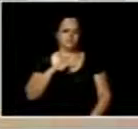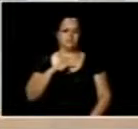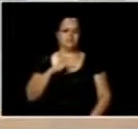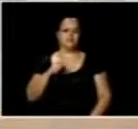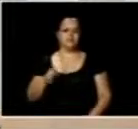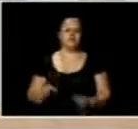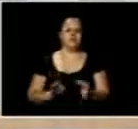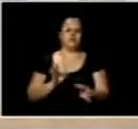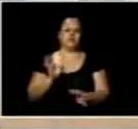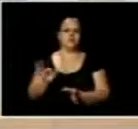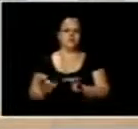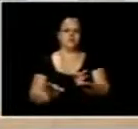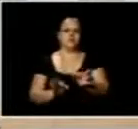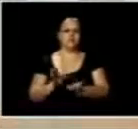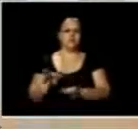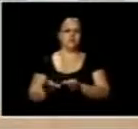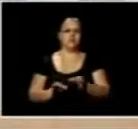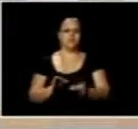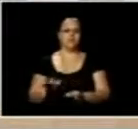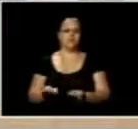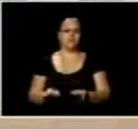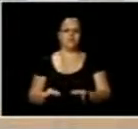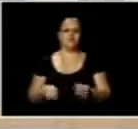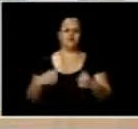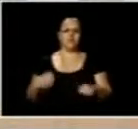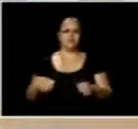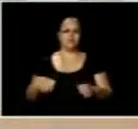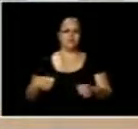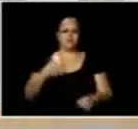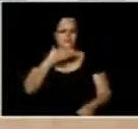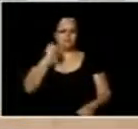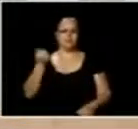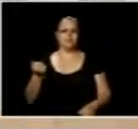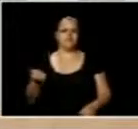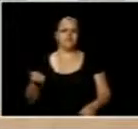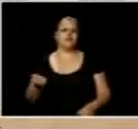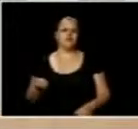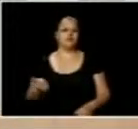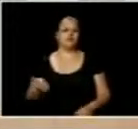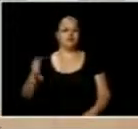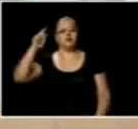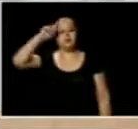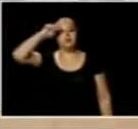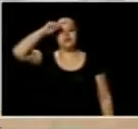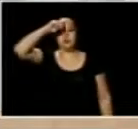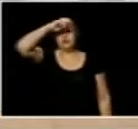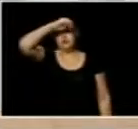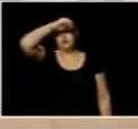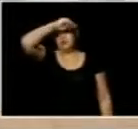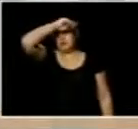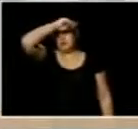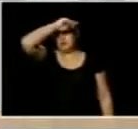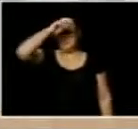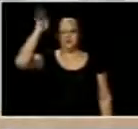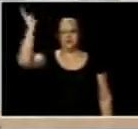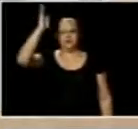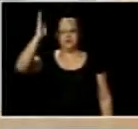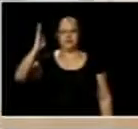infelizmente, não se prospera. As dificuldades que nós temos no nosso país, em termos